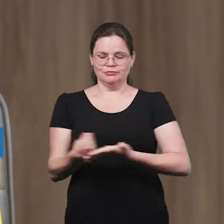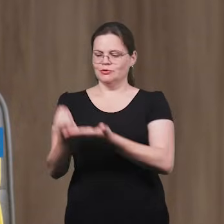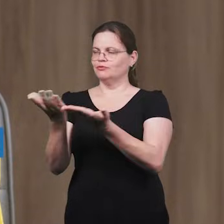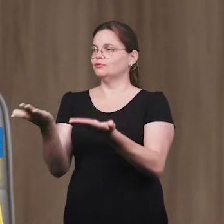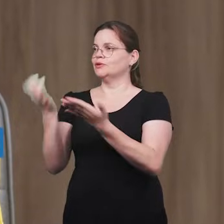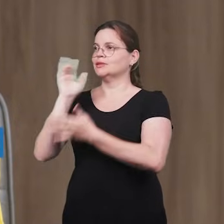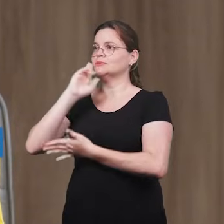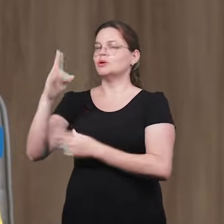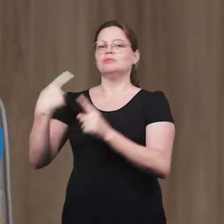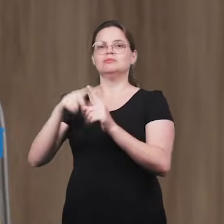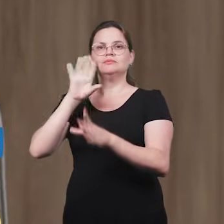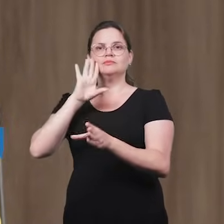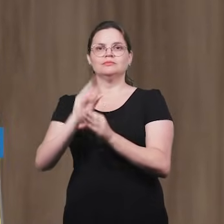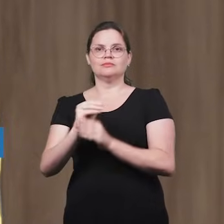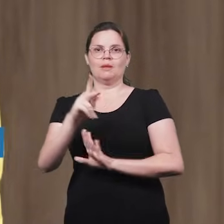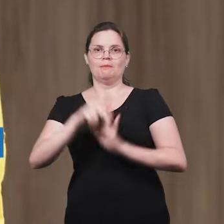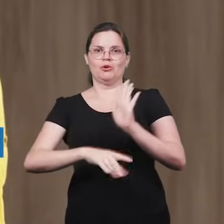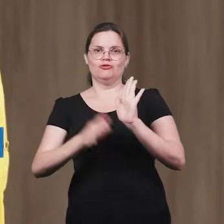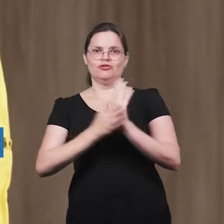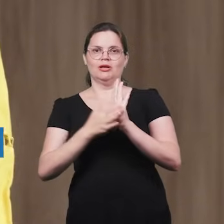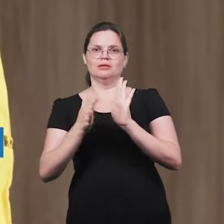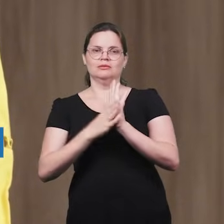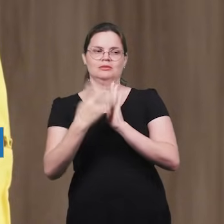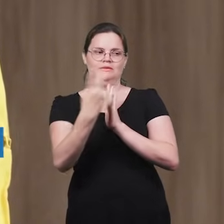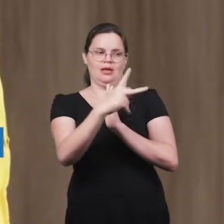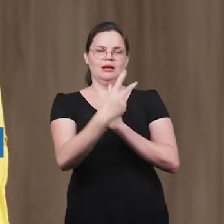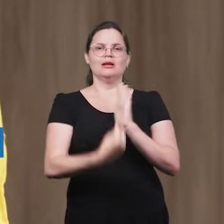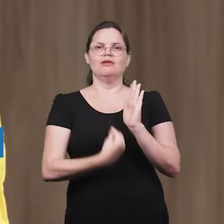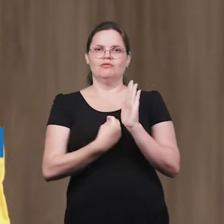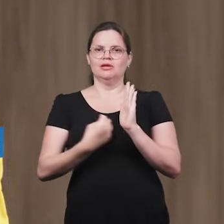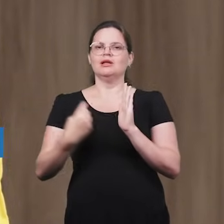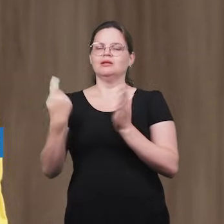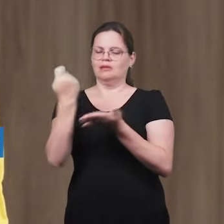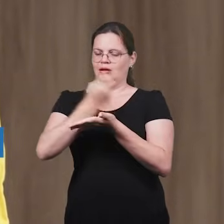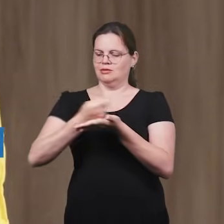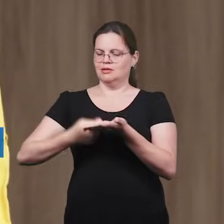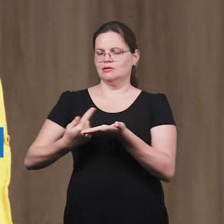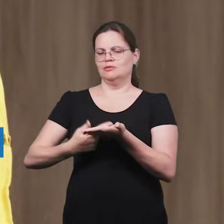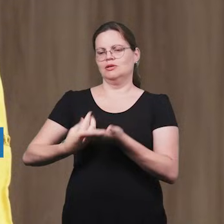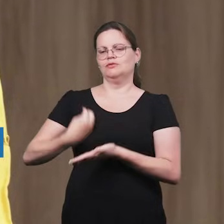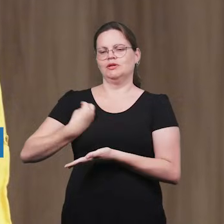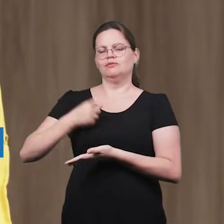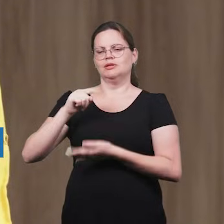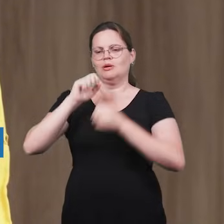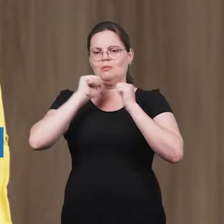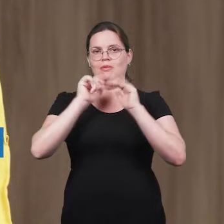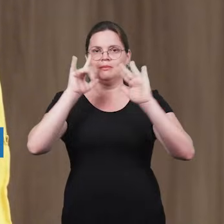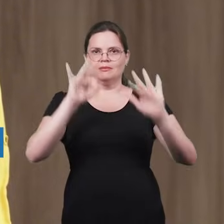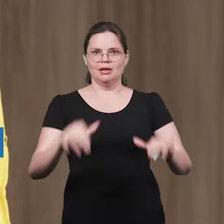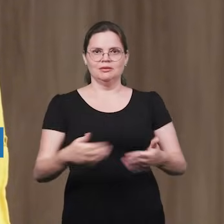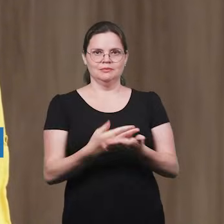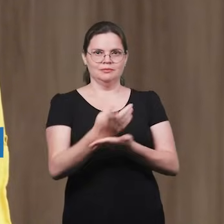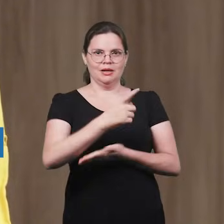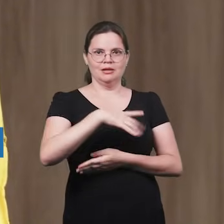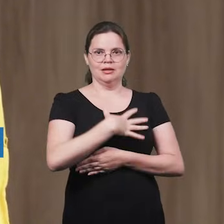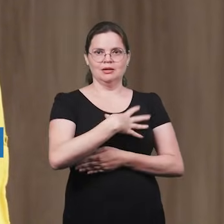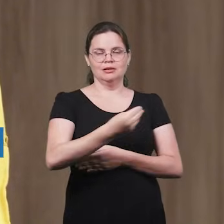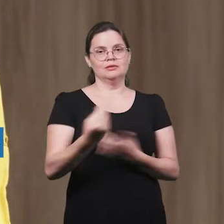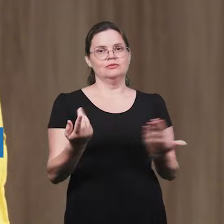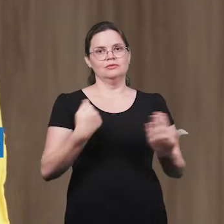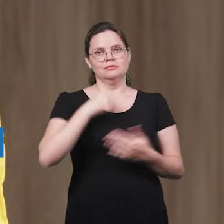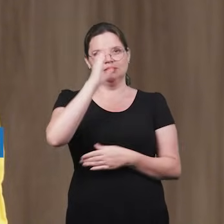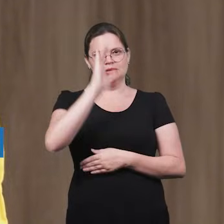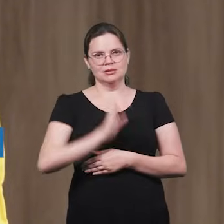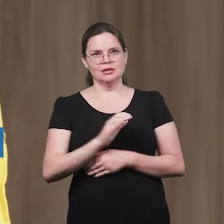vida deles já está escrita no livro da vida, e há uma grande bênção para os nossos filhos, como cidadãos, num futuro digno,